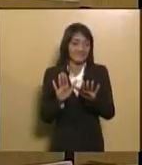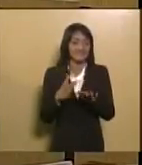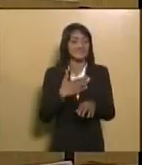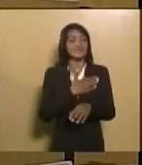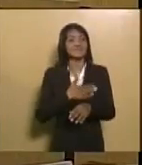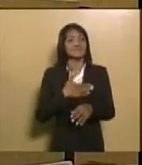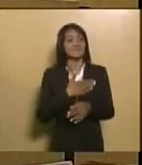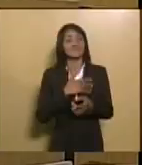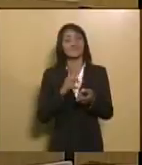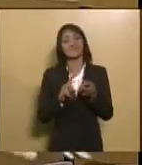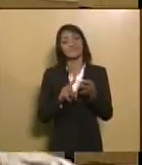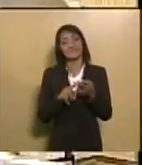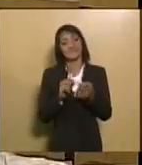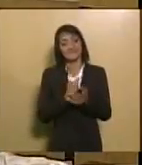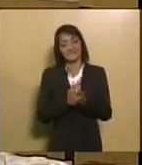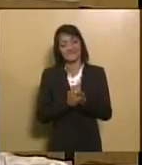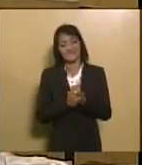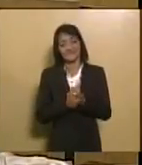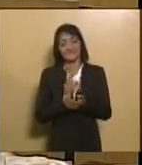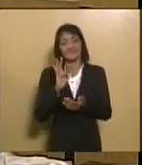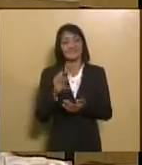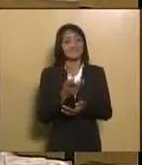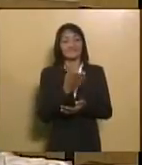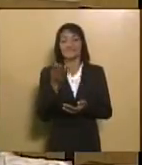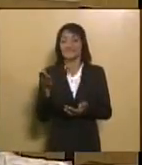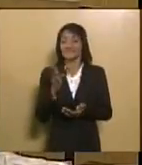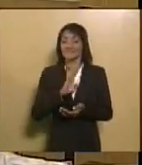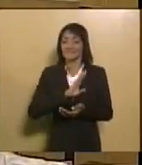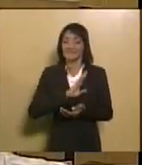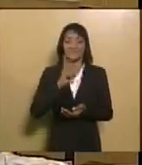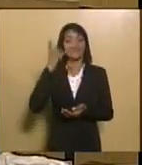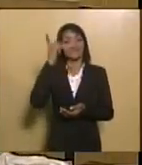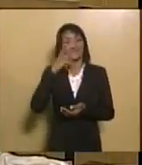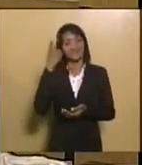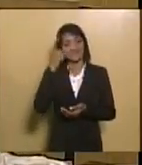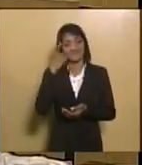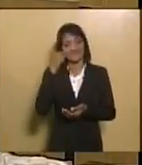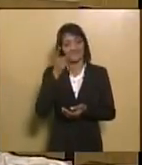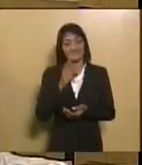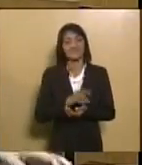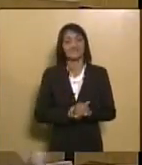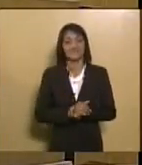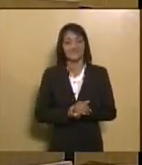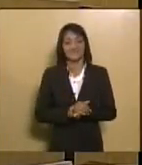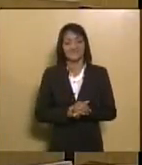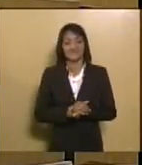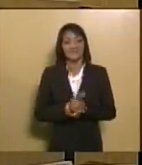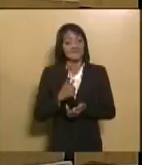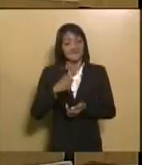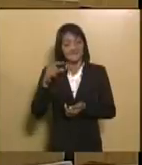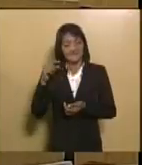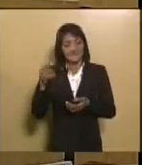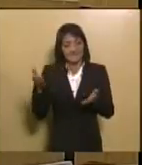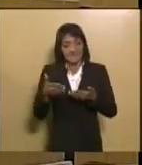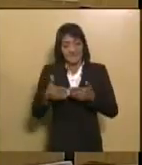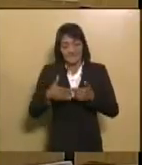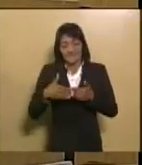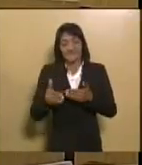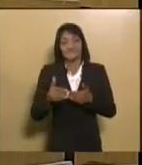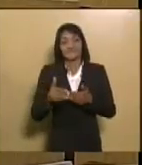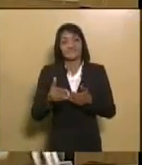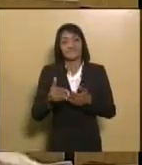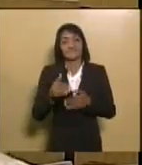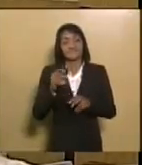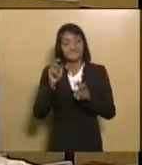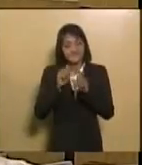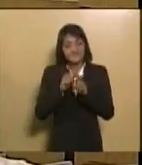gostaria de desejar a todos os colegas deputados que tenhamos um segundo semestre de muito